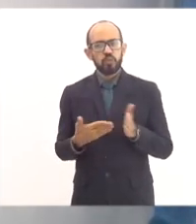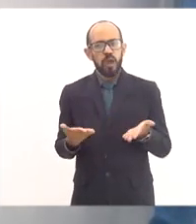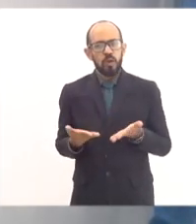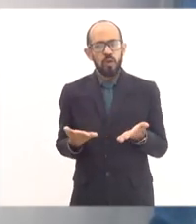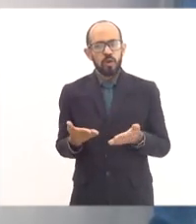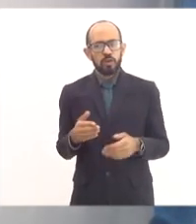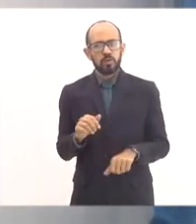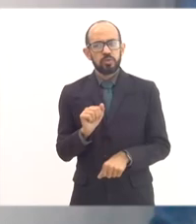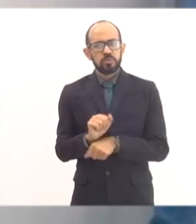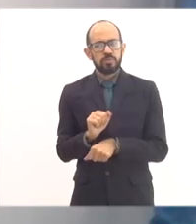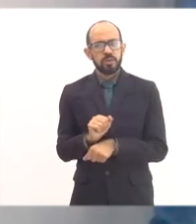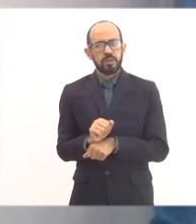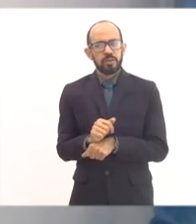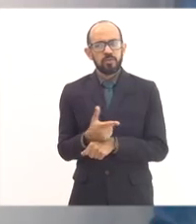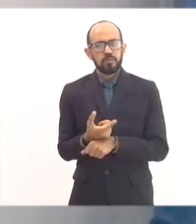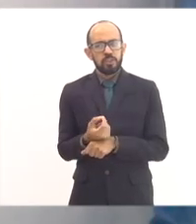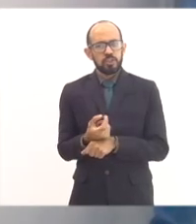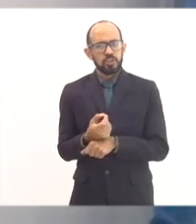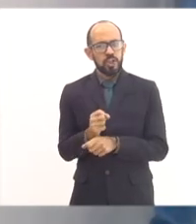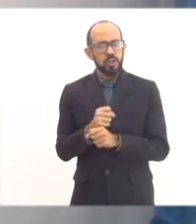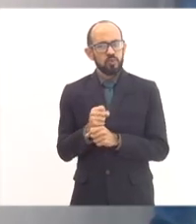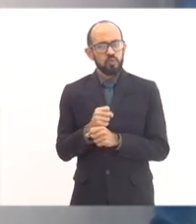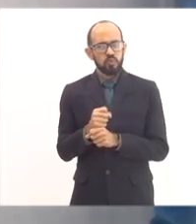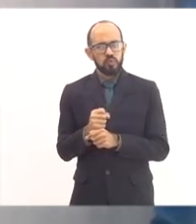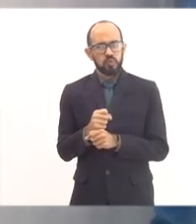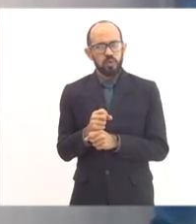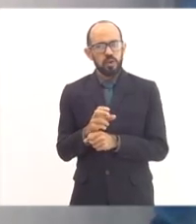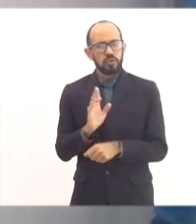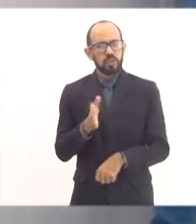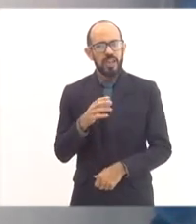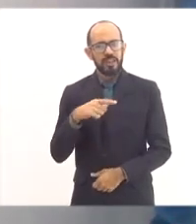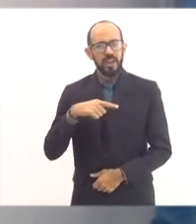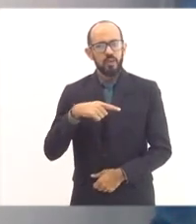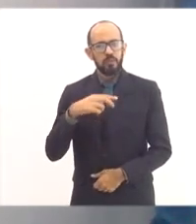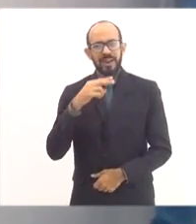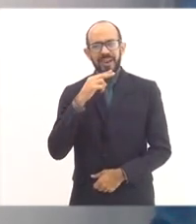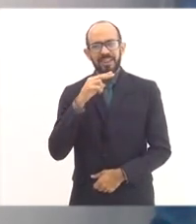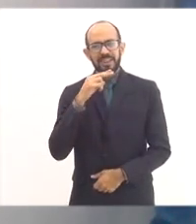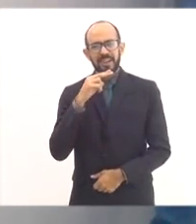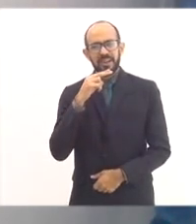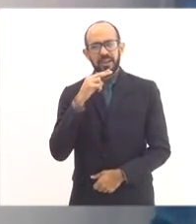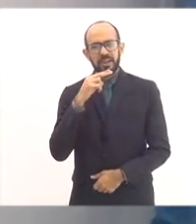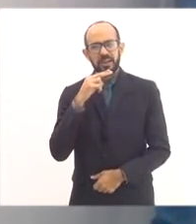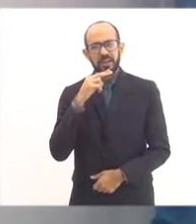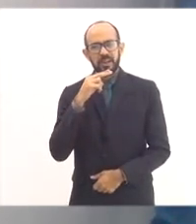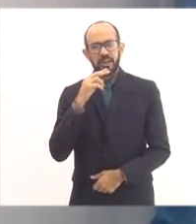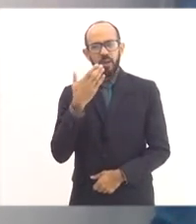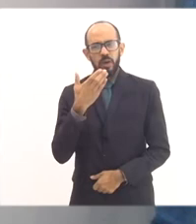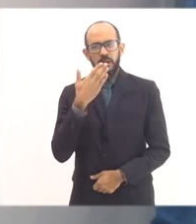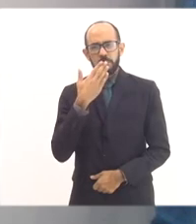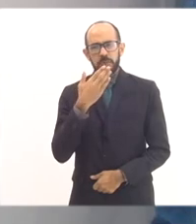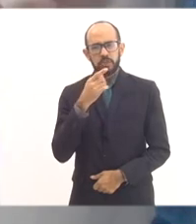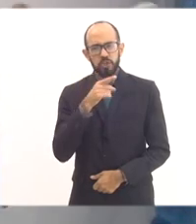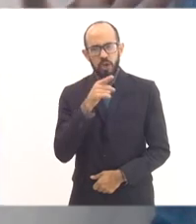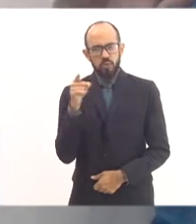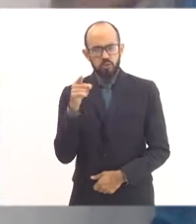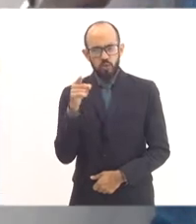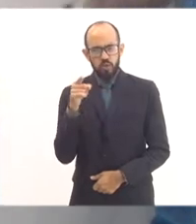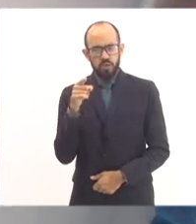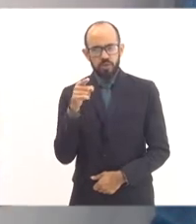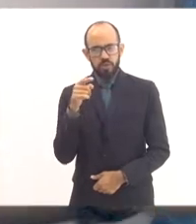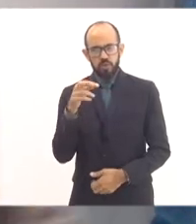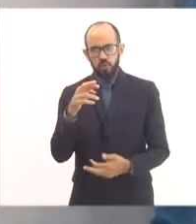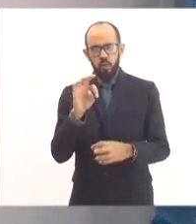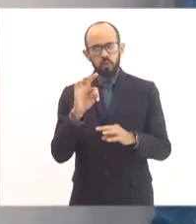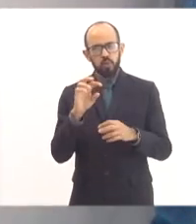tem 20 anos, eu já sou avô. Tá? Eu tenho uma netinha linda de 2 anos. Então, eu queria pedir aos senhores, que com todo o respeito